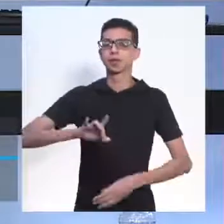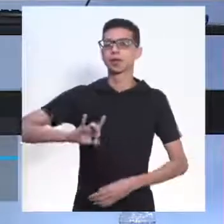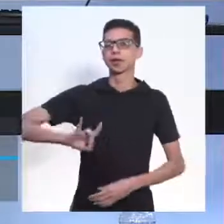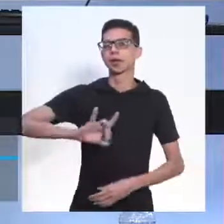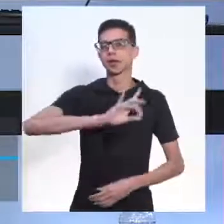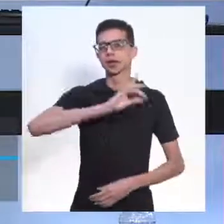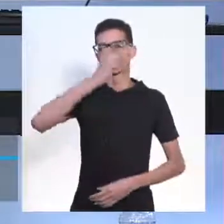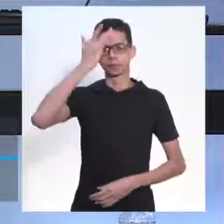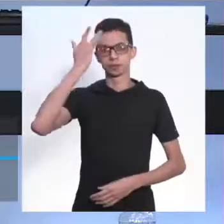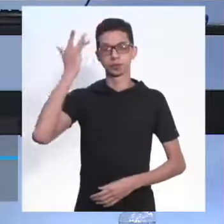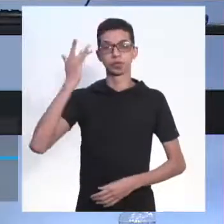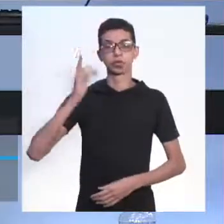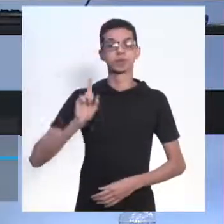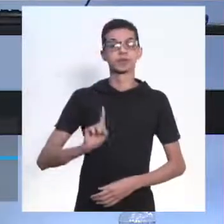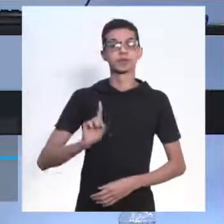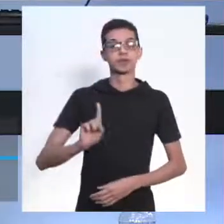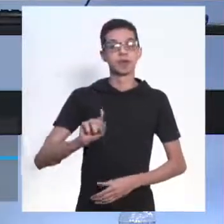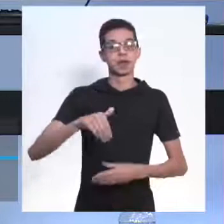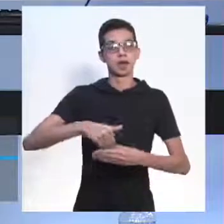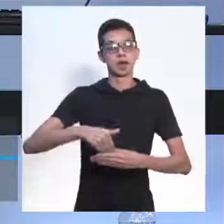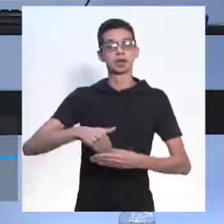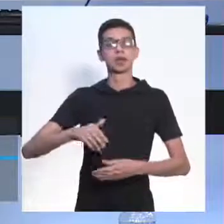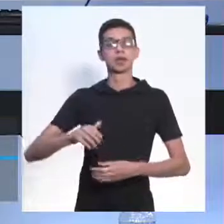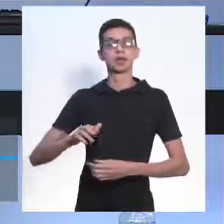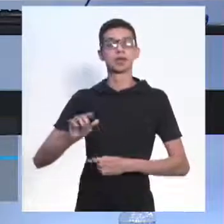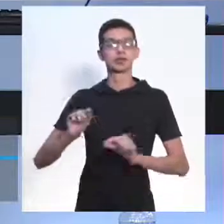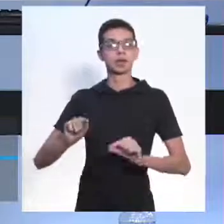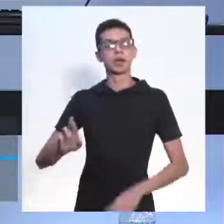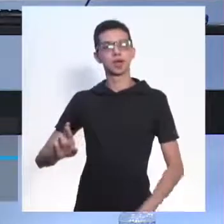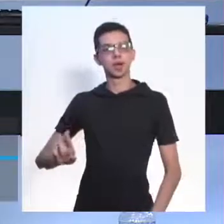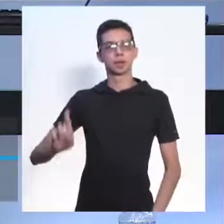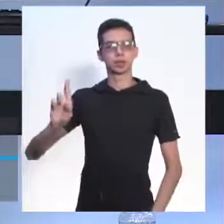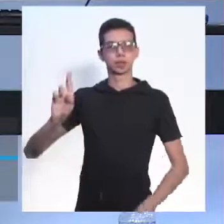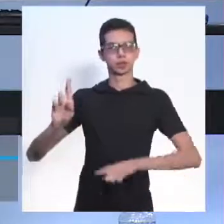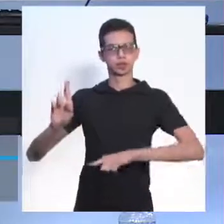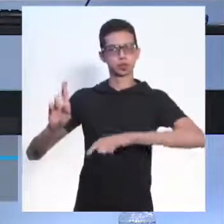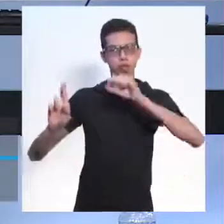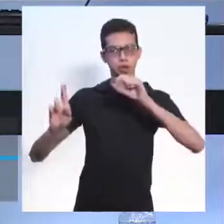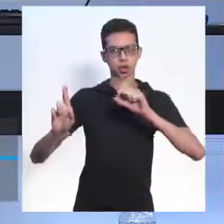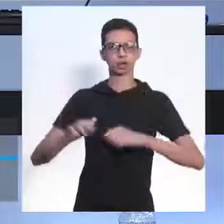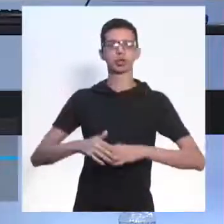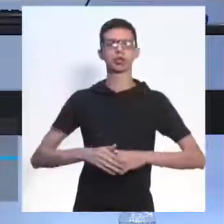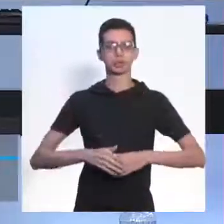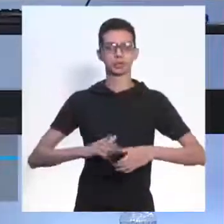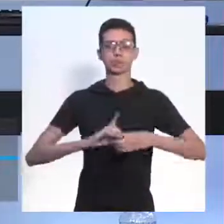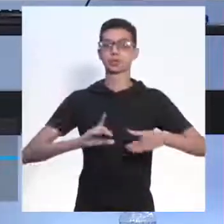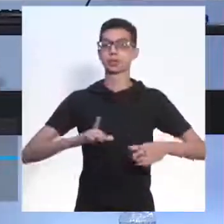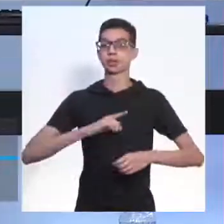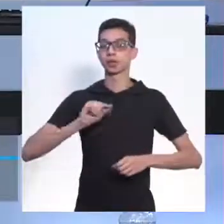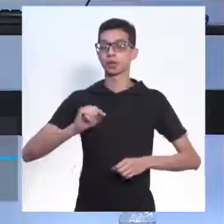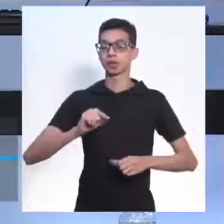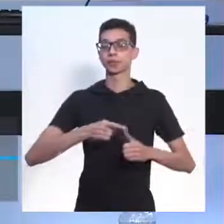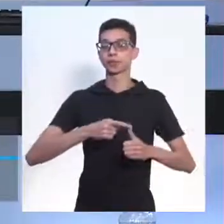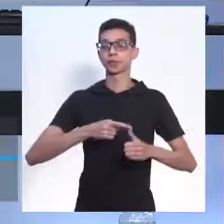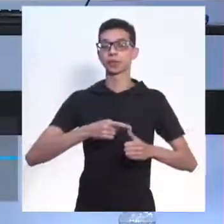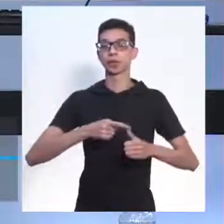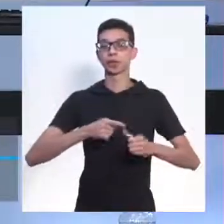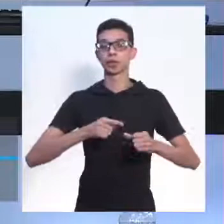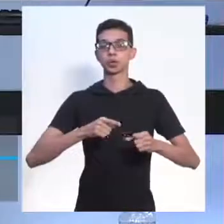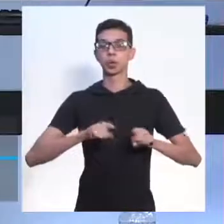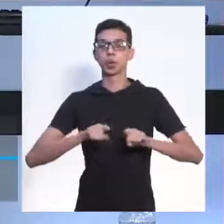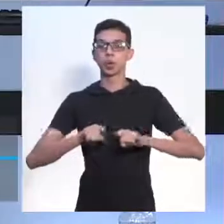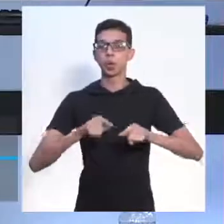eleitores tenham o seu representante dentro de uma democracia nós temos competitividade ou posições